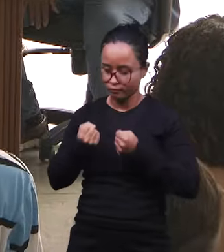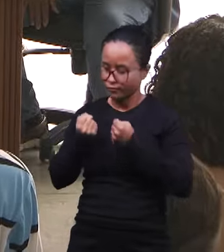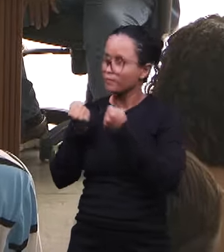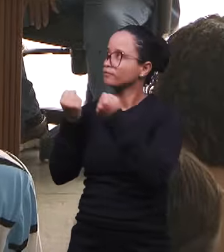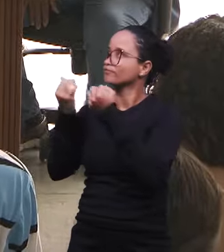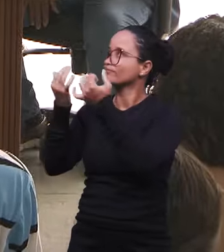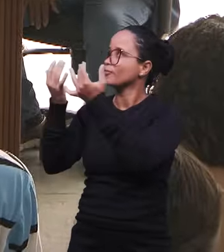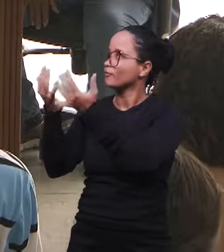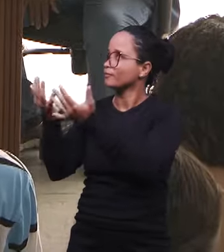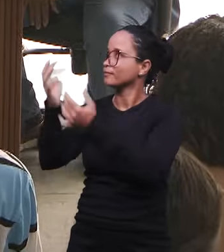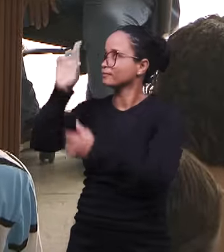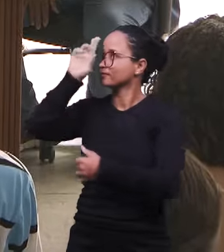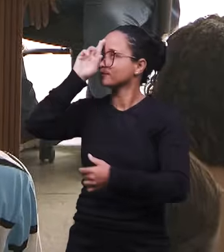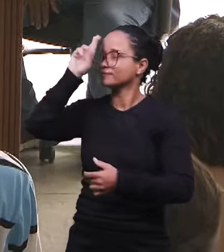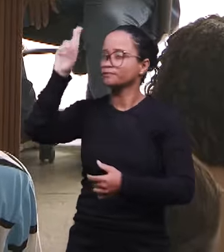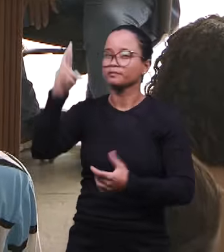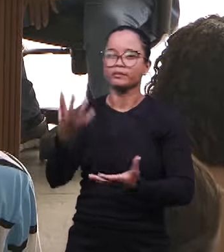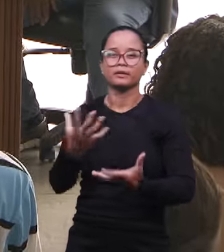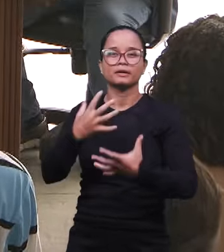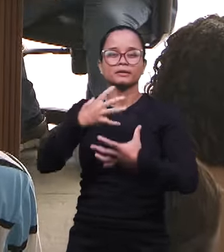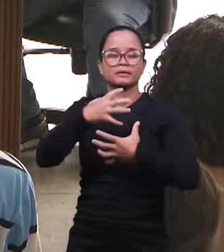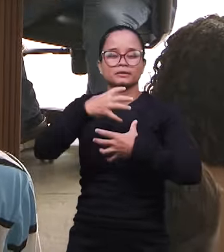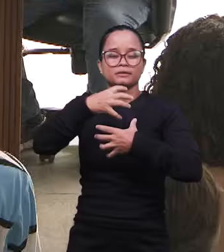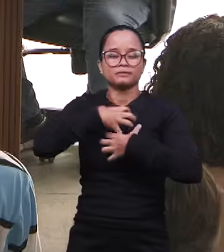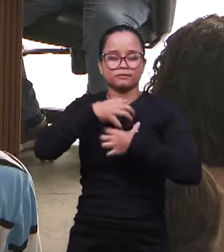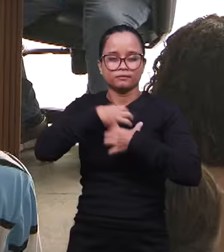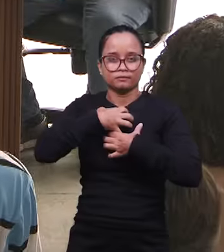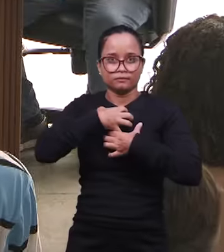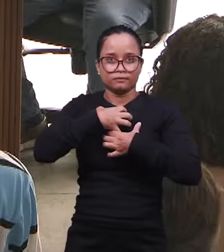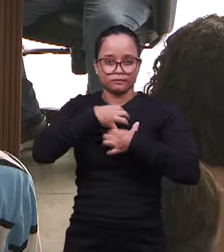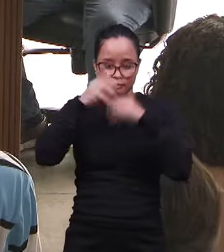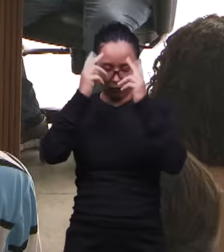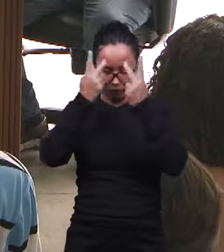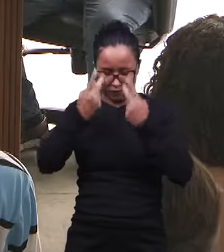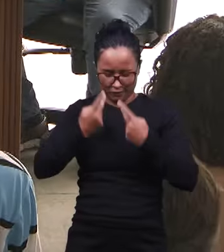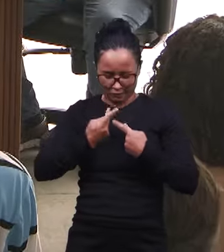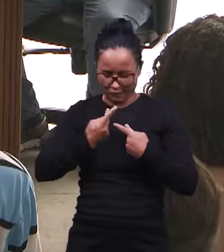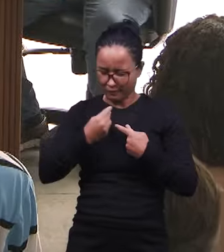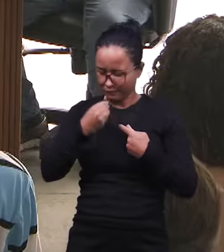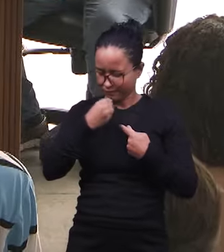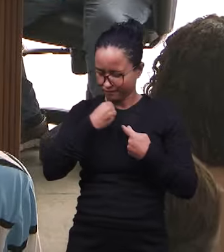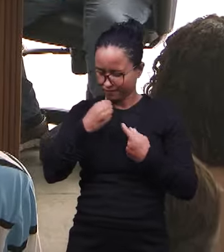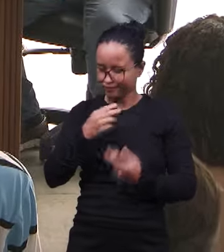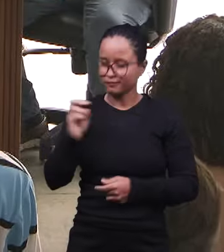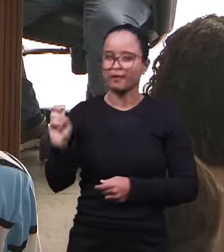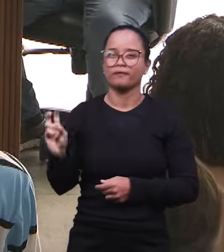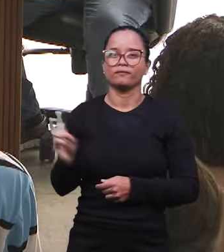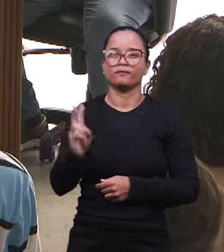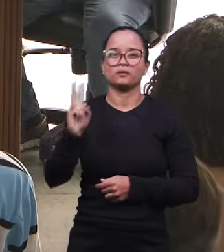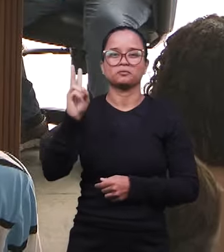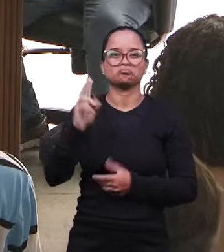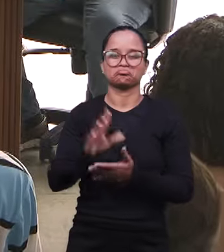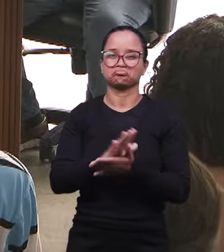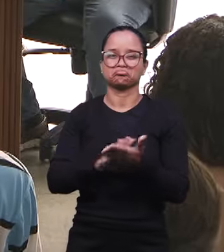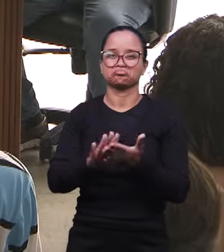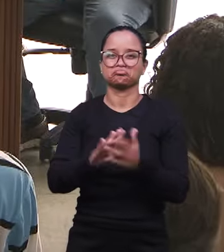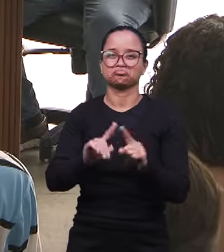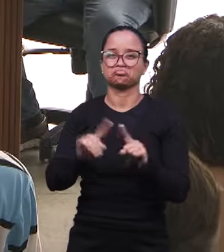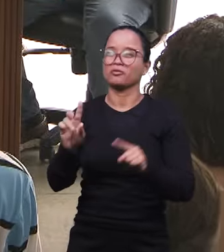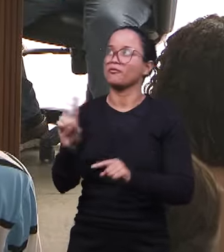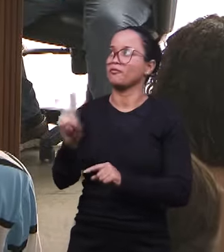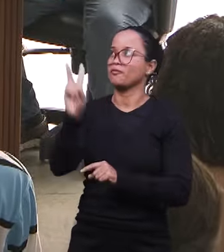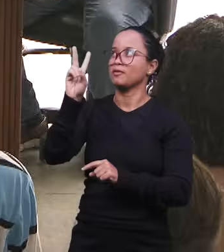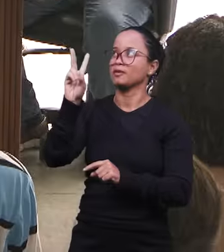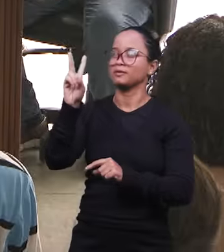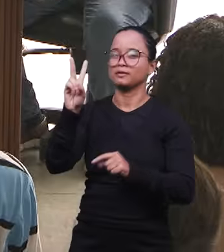Senhor e sentir que nós, o homem, ele é assim, é frágil, é sem valor, mas o nosso grande